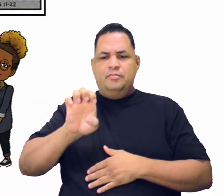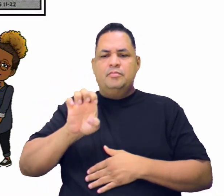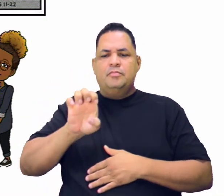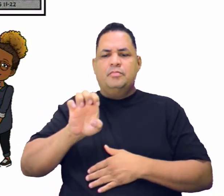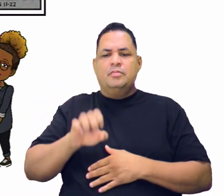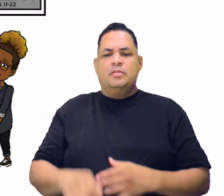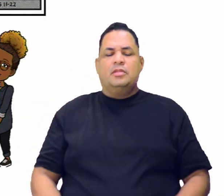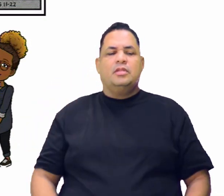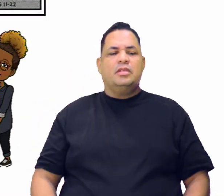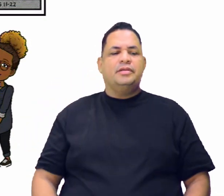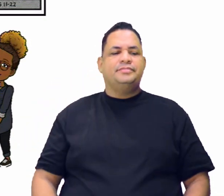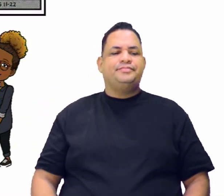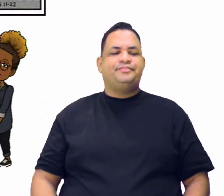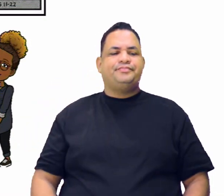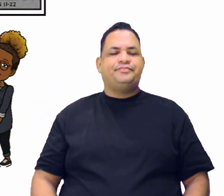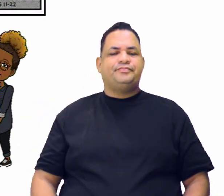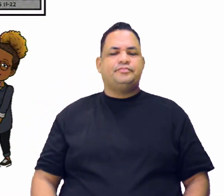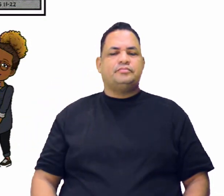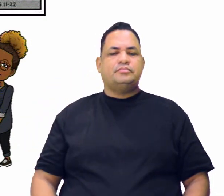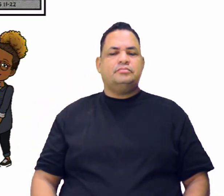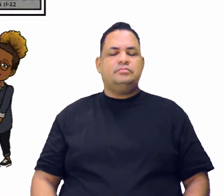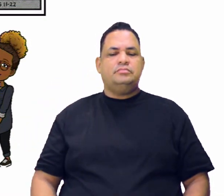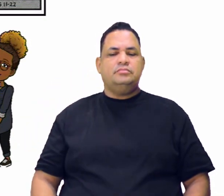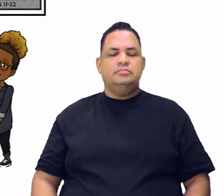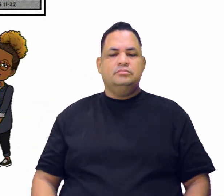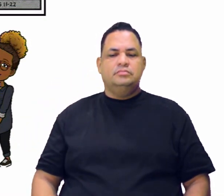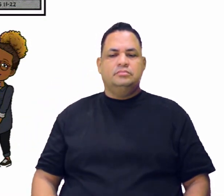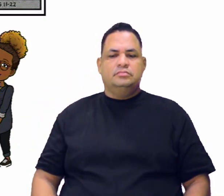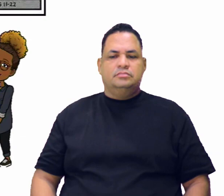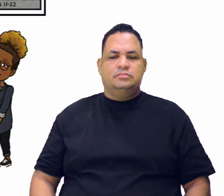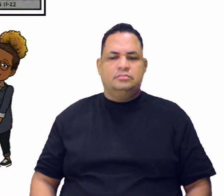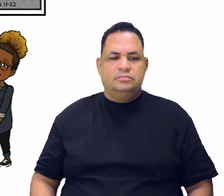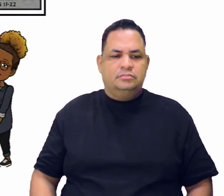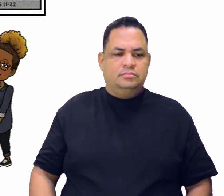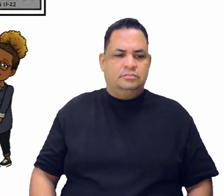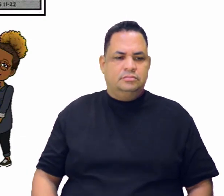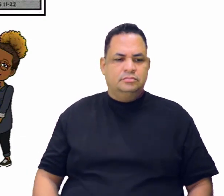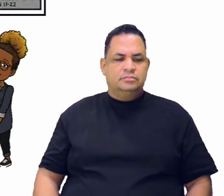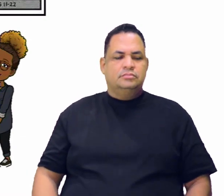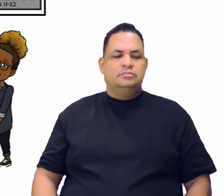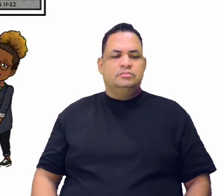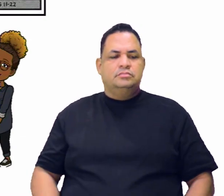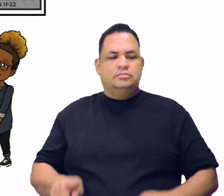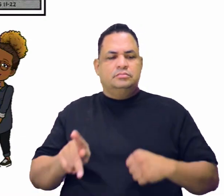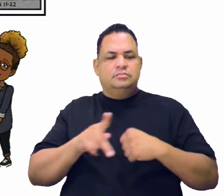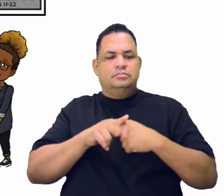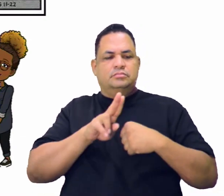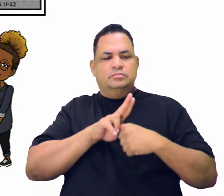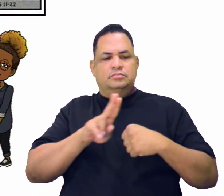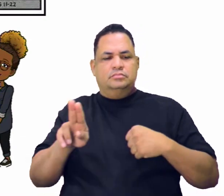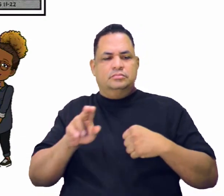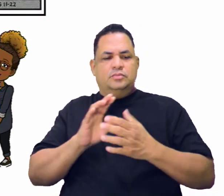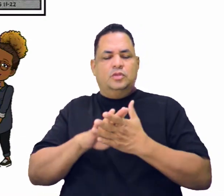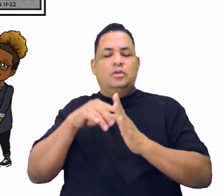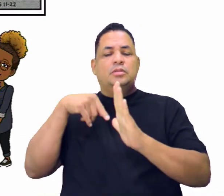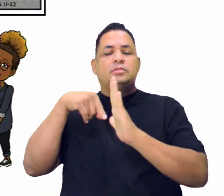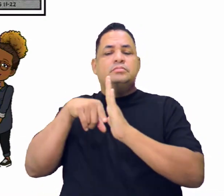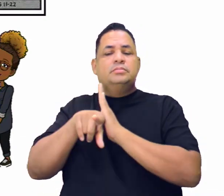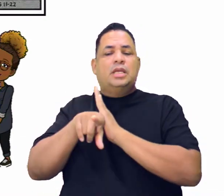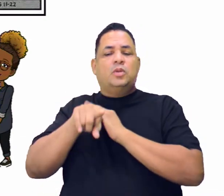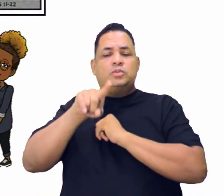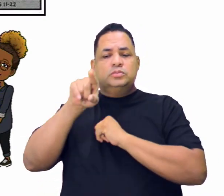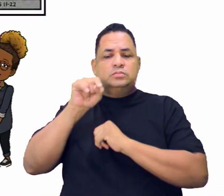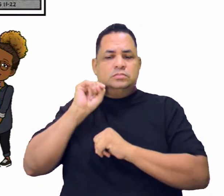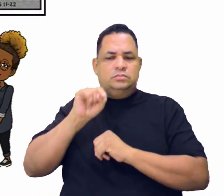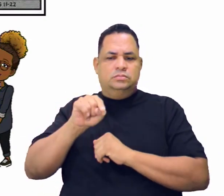Cadê aqui? Apagar isso aqui. Pegar a caneta. E o pronome o quê? Interrogativo, né?